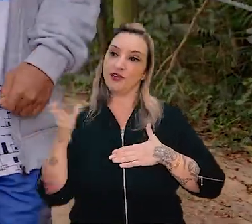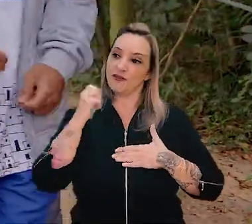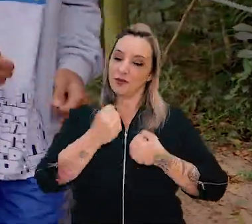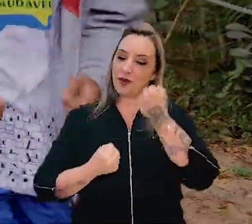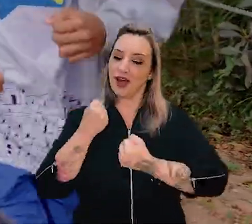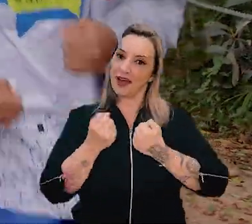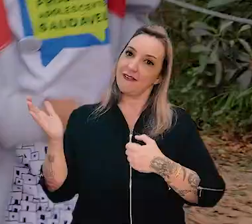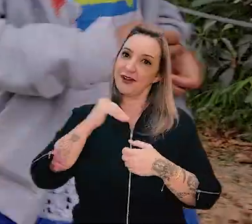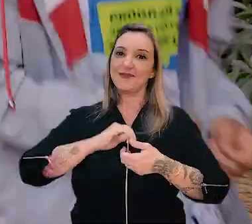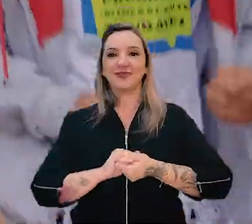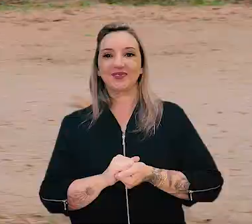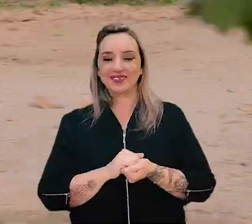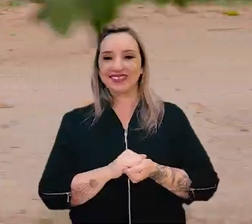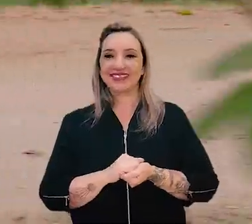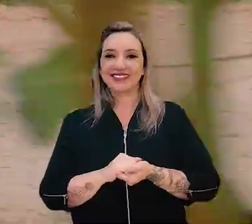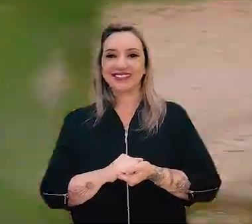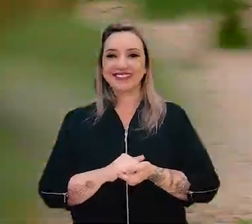Então vamos, vai.